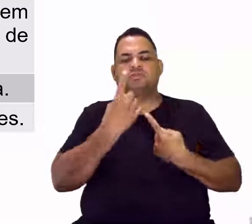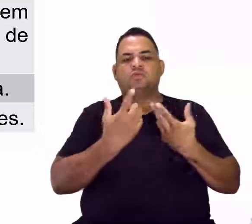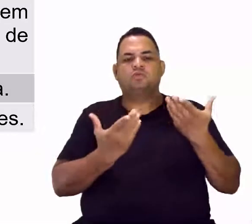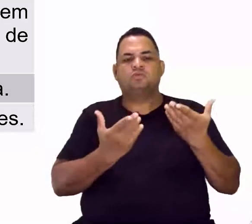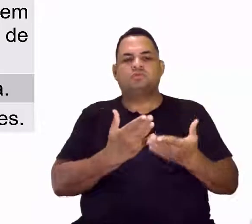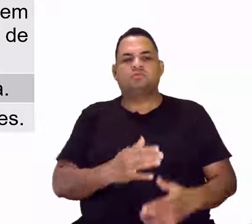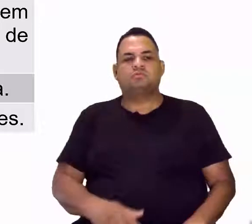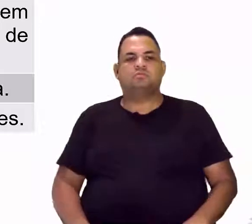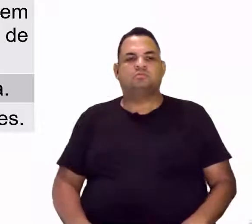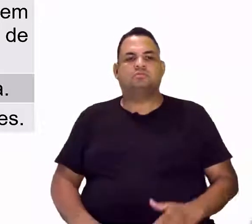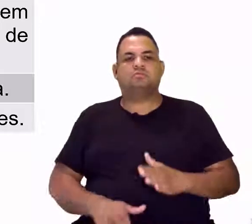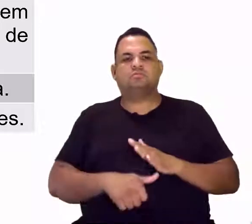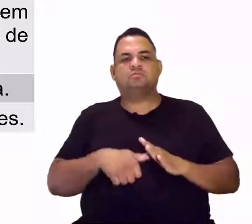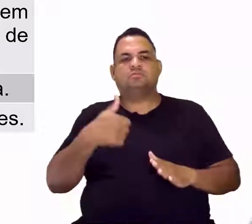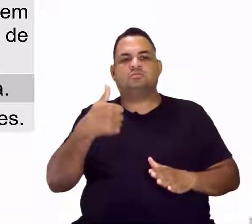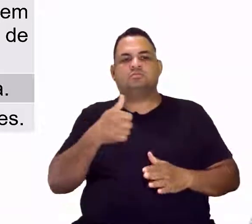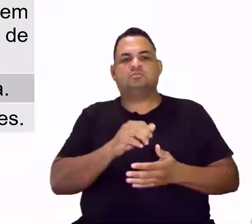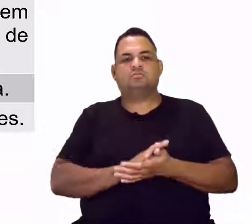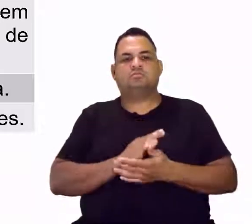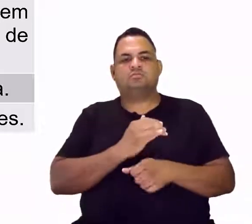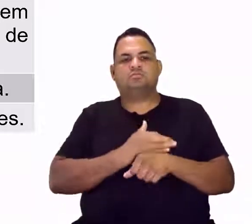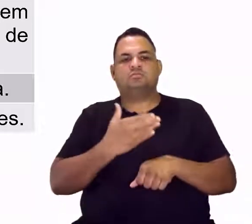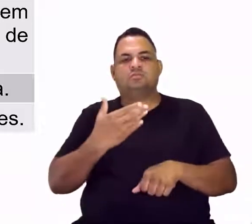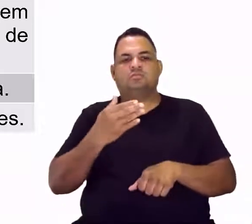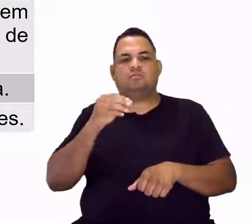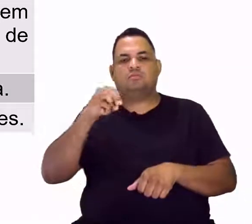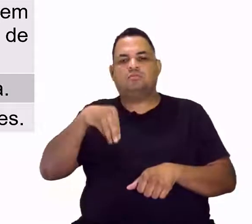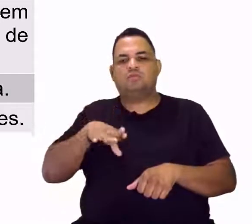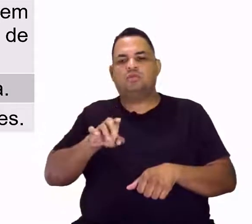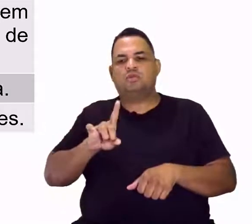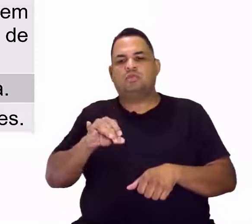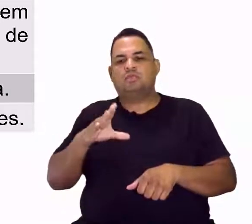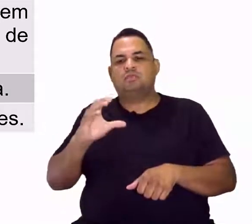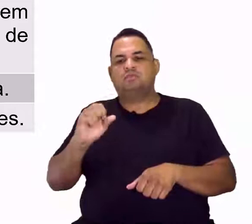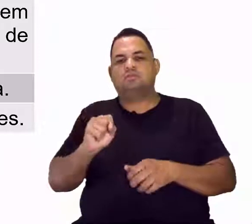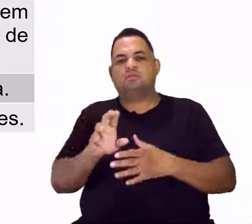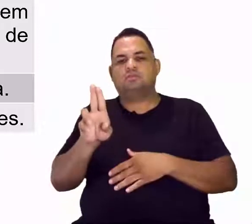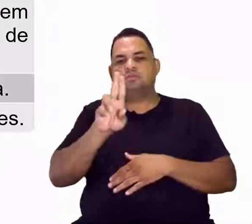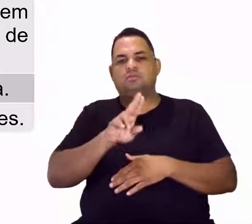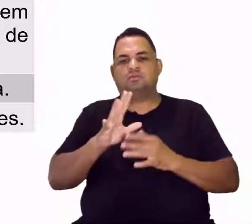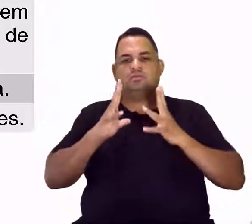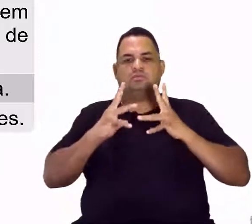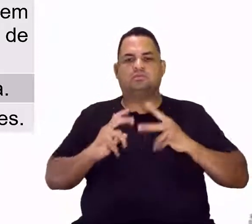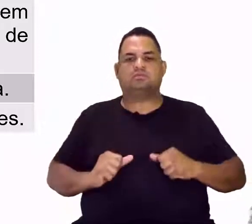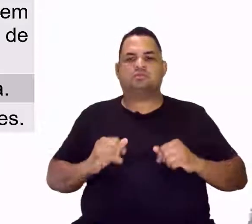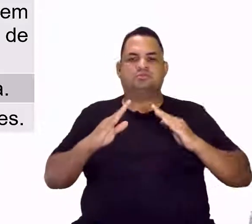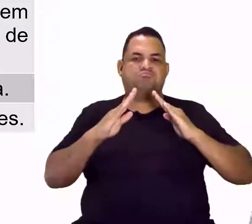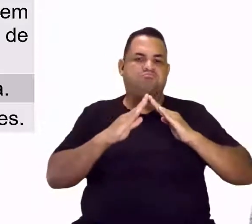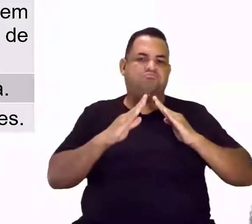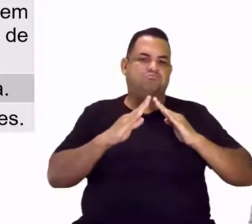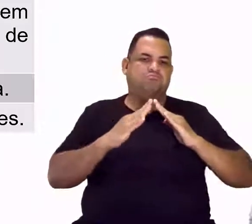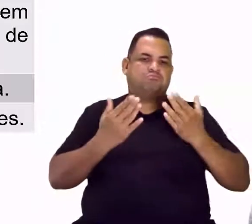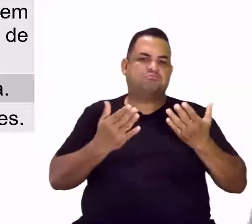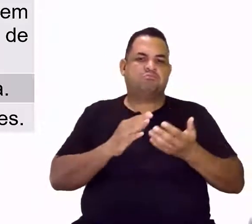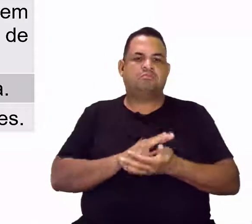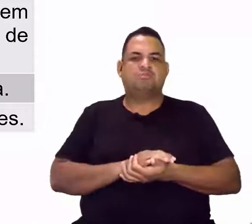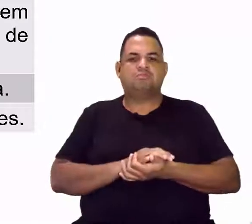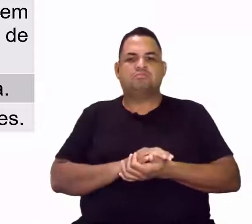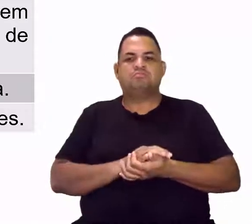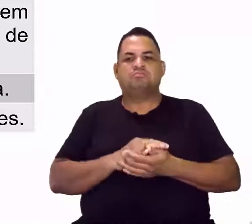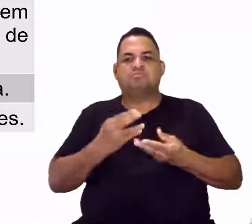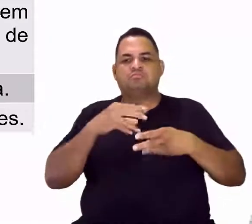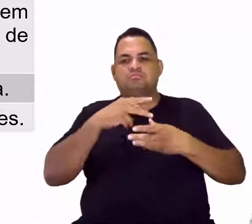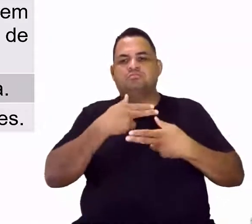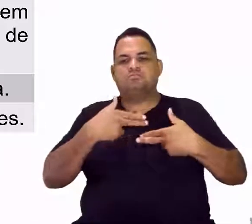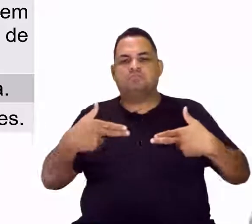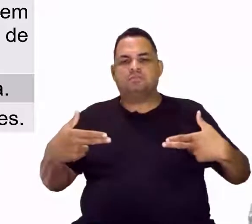deles. No primeiro nós temos ácido muriático. Ele é utilizado na limpeza doméstica e de